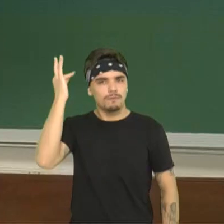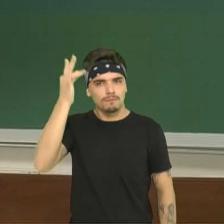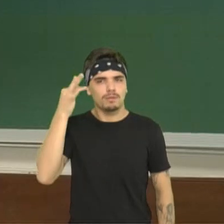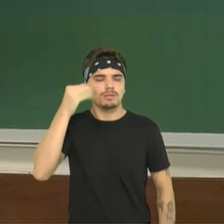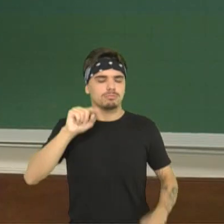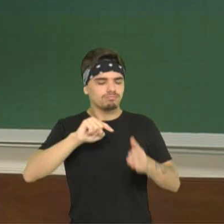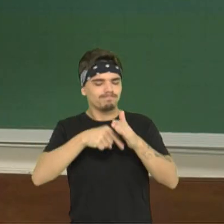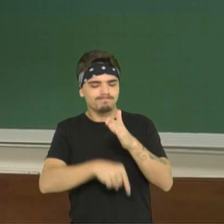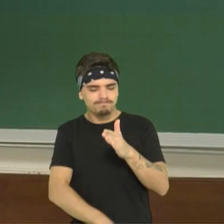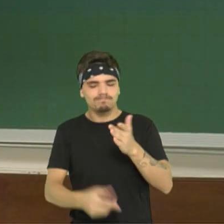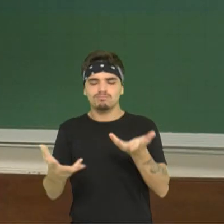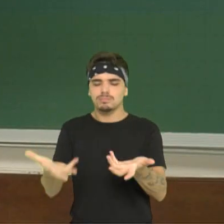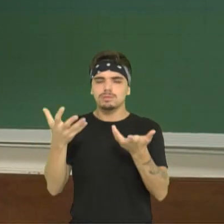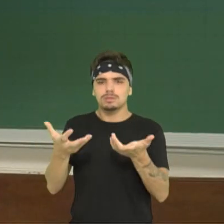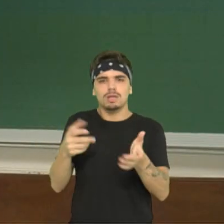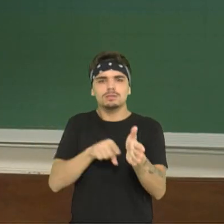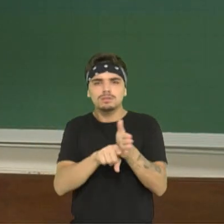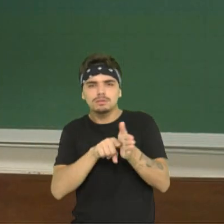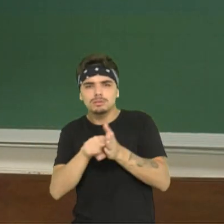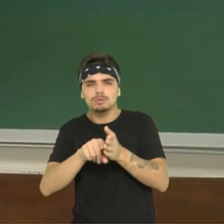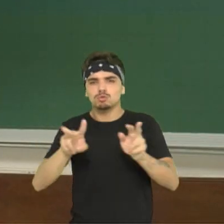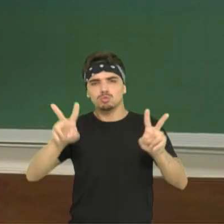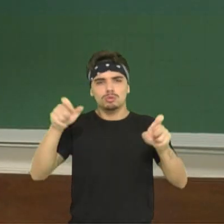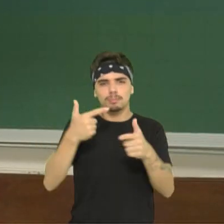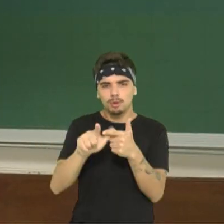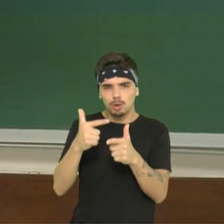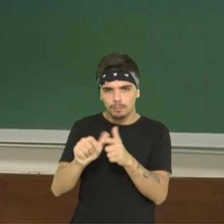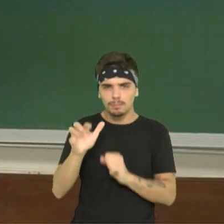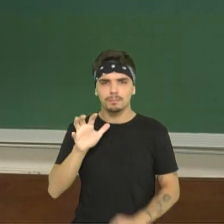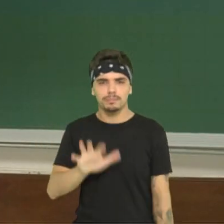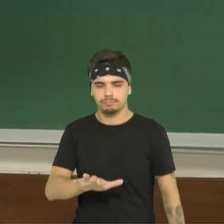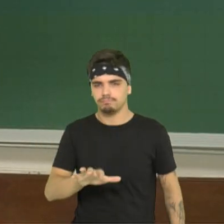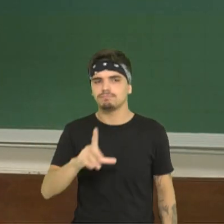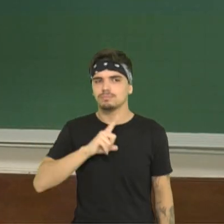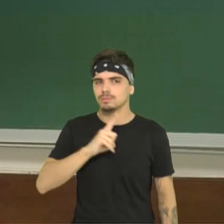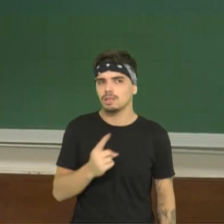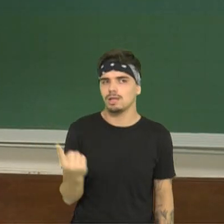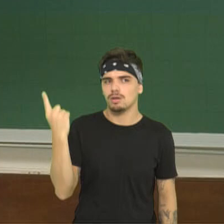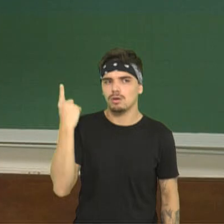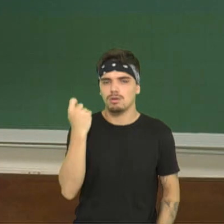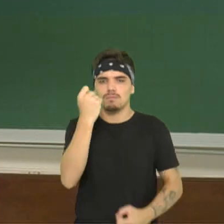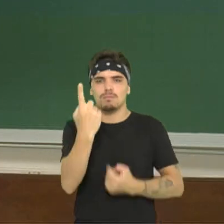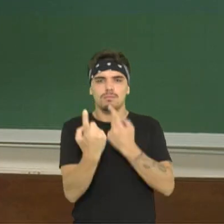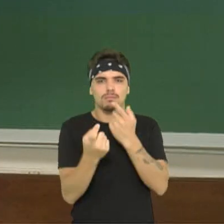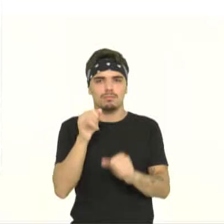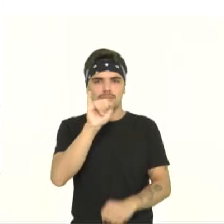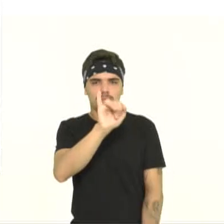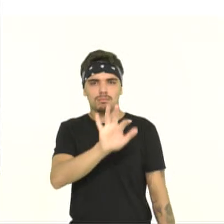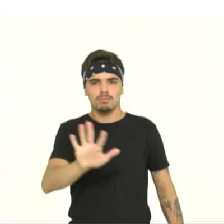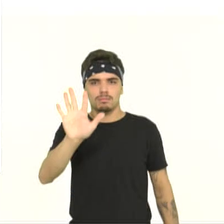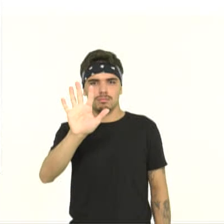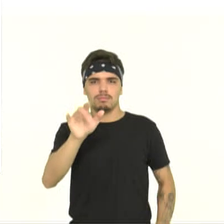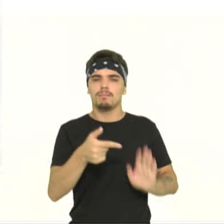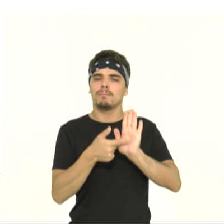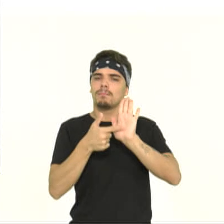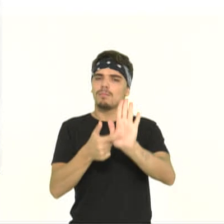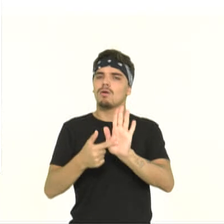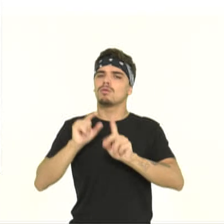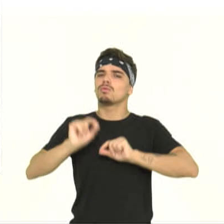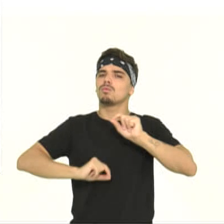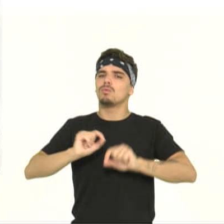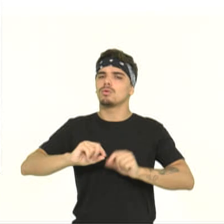fundo tentar investigar esse problema. A gente tem aqui algumas imagens que retratam o que foi